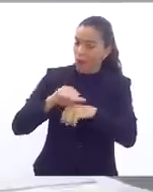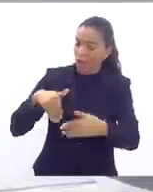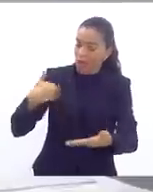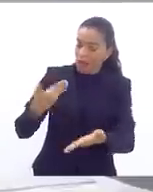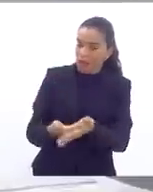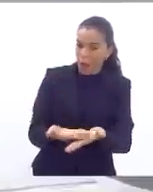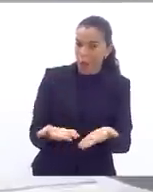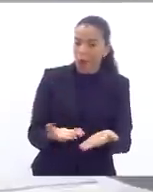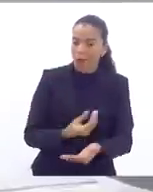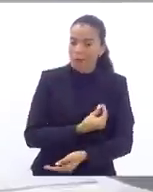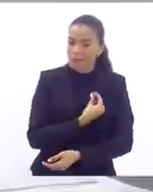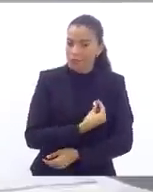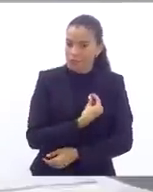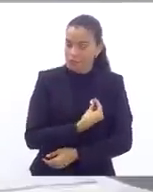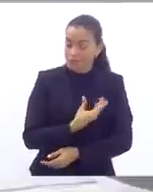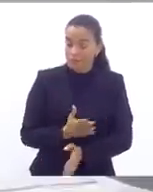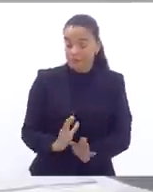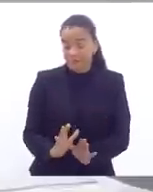hoje